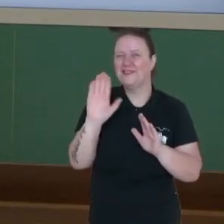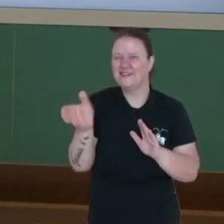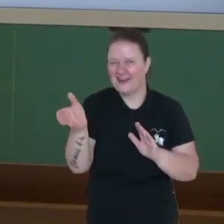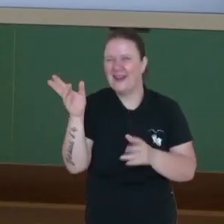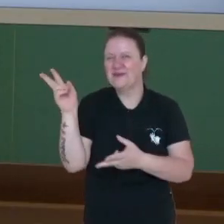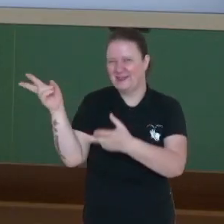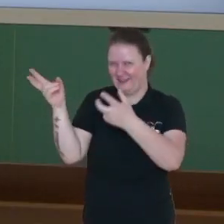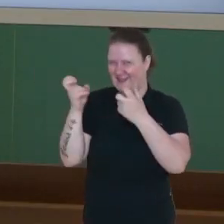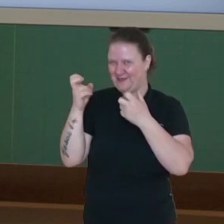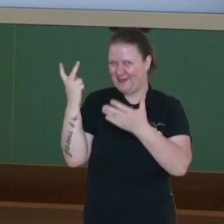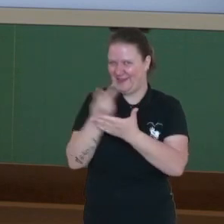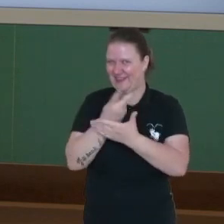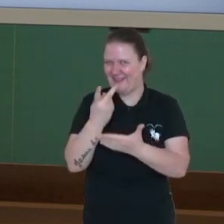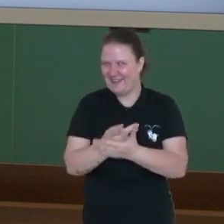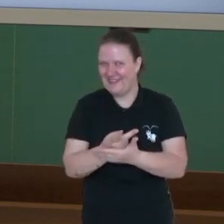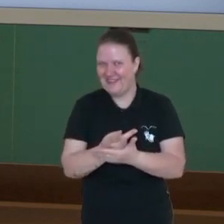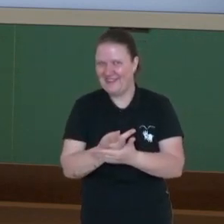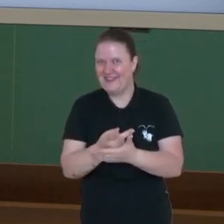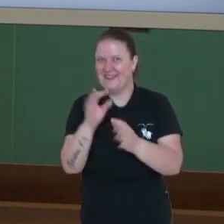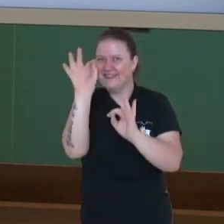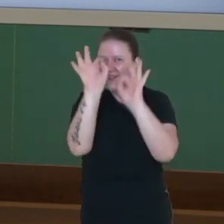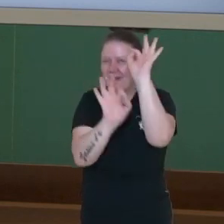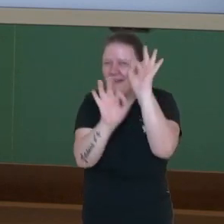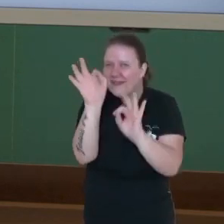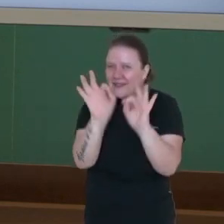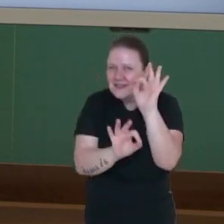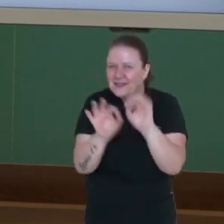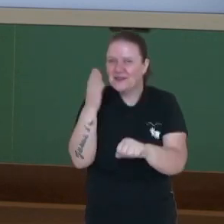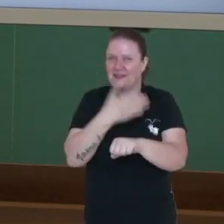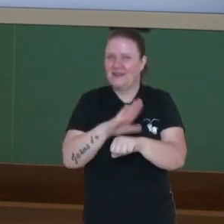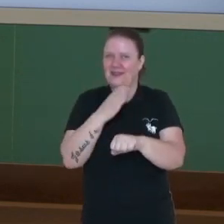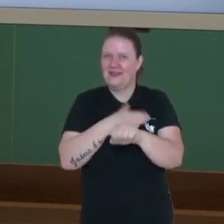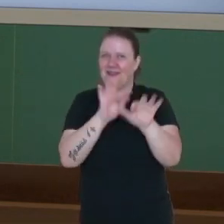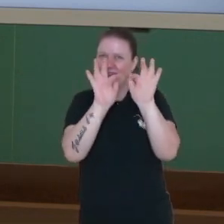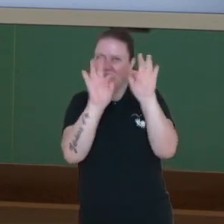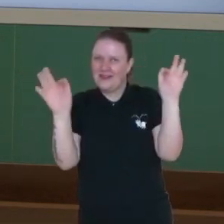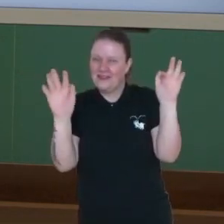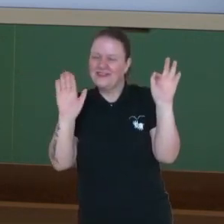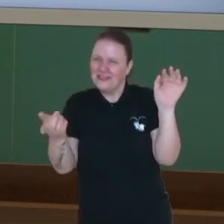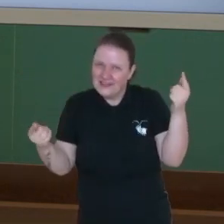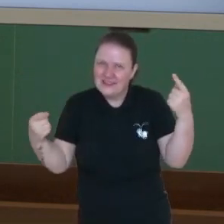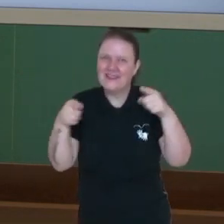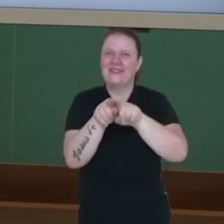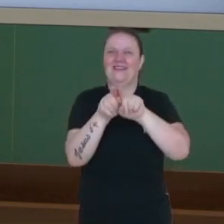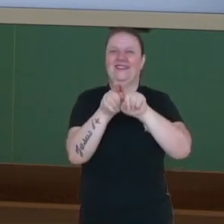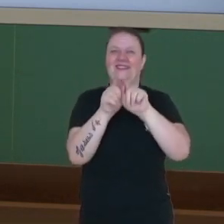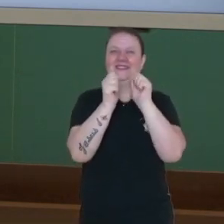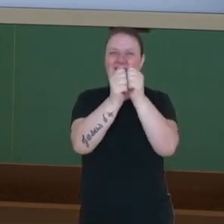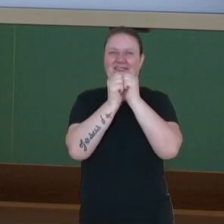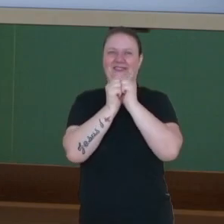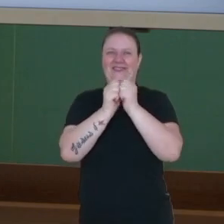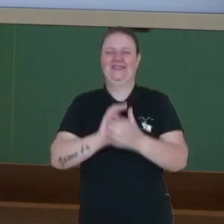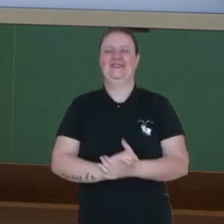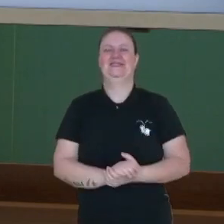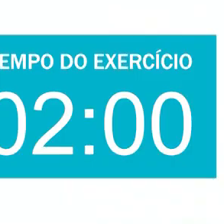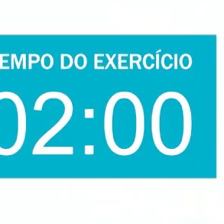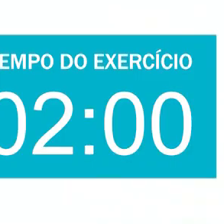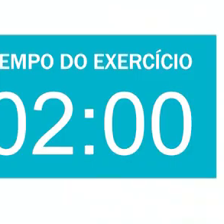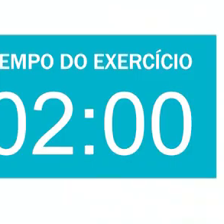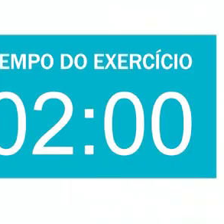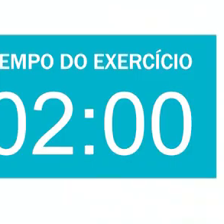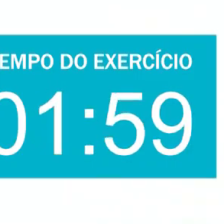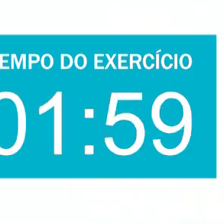erro, né? Corrige o exercício, né? Corrige os erros da frase e a gente volta para fazer a correção juntos.